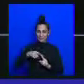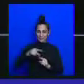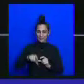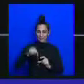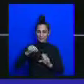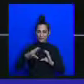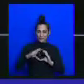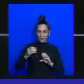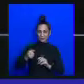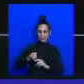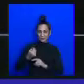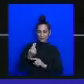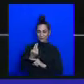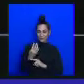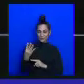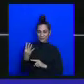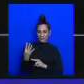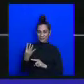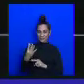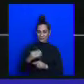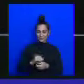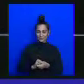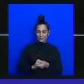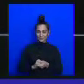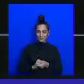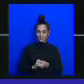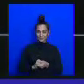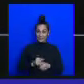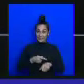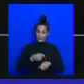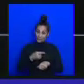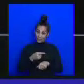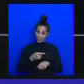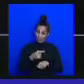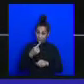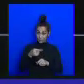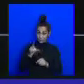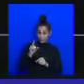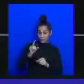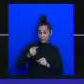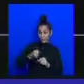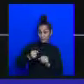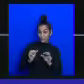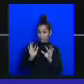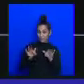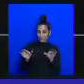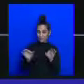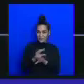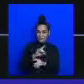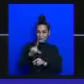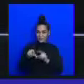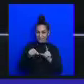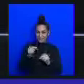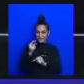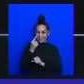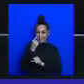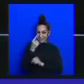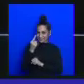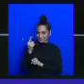bola sorteada. 24. Número 24. E agora o último número para fechar o sorteio.